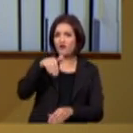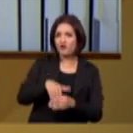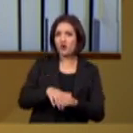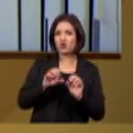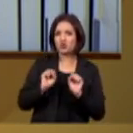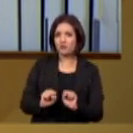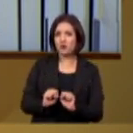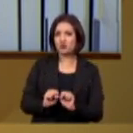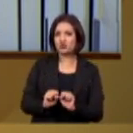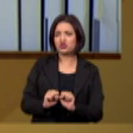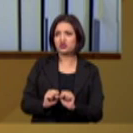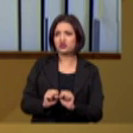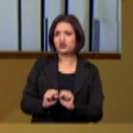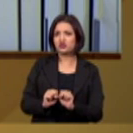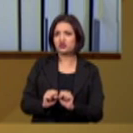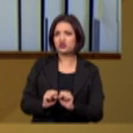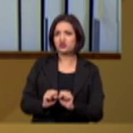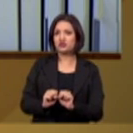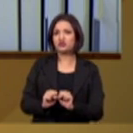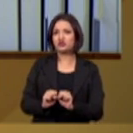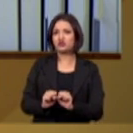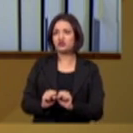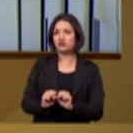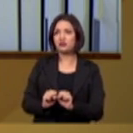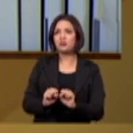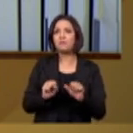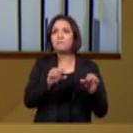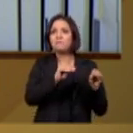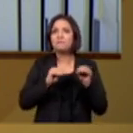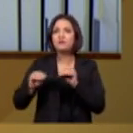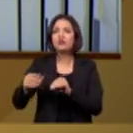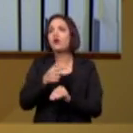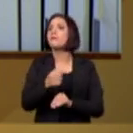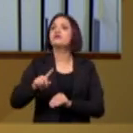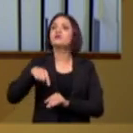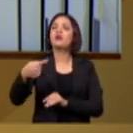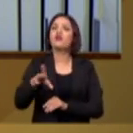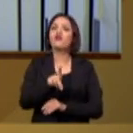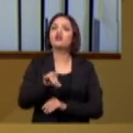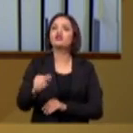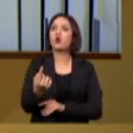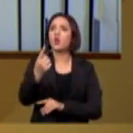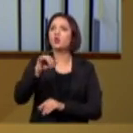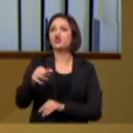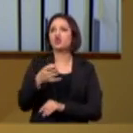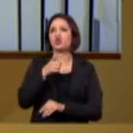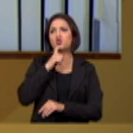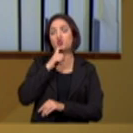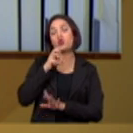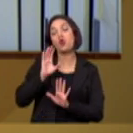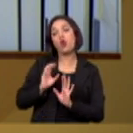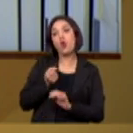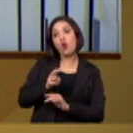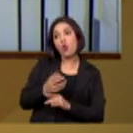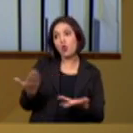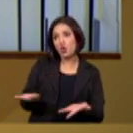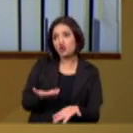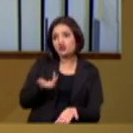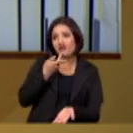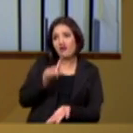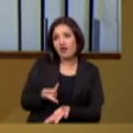para o próximo a próxima sessão do dia 1º de julho ou acidente eu gostaria de já pronunciar o voto